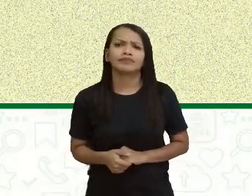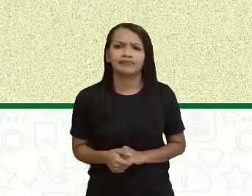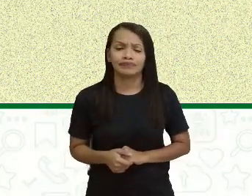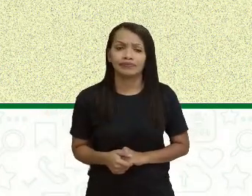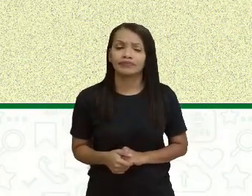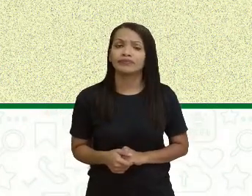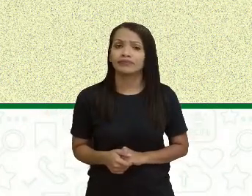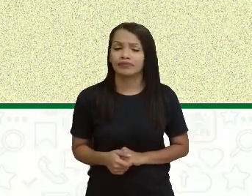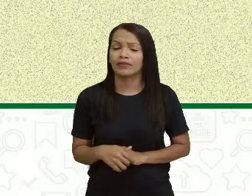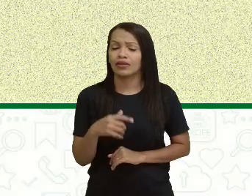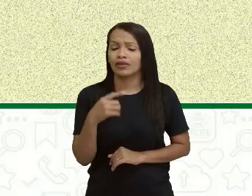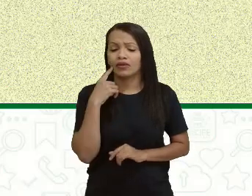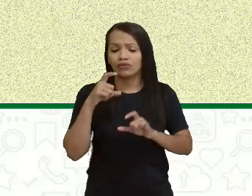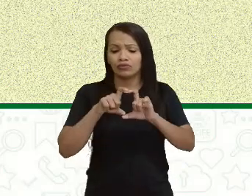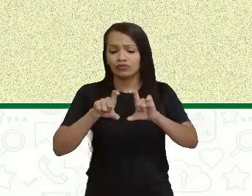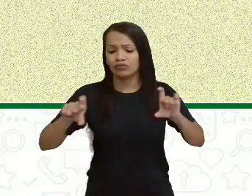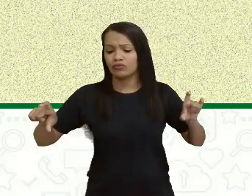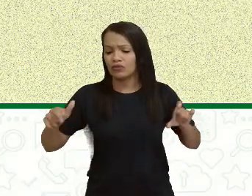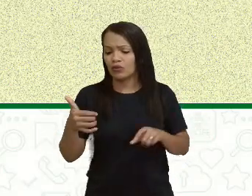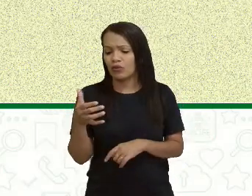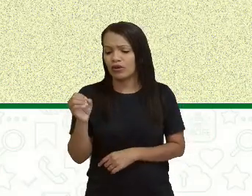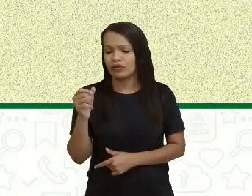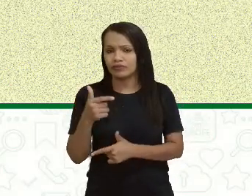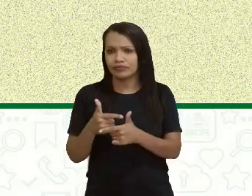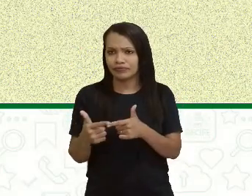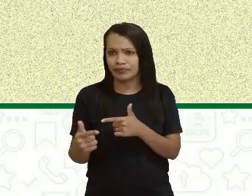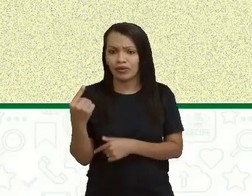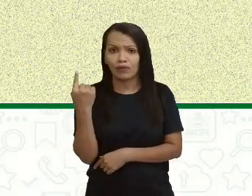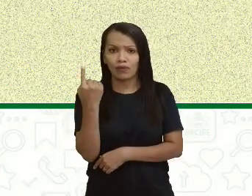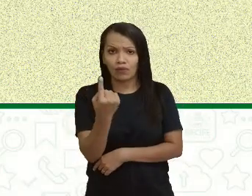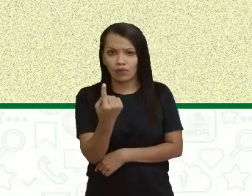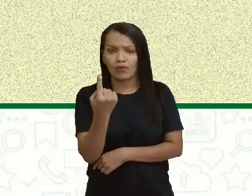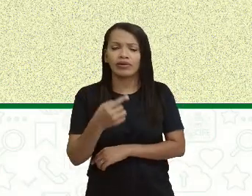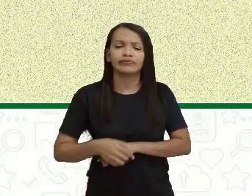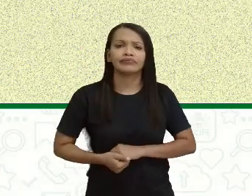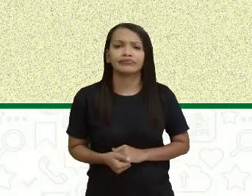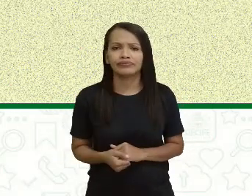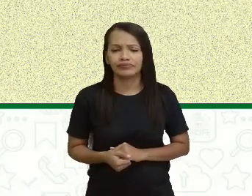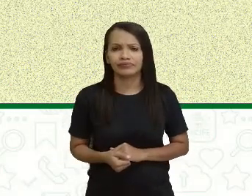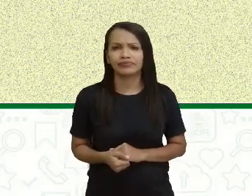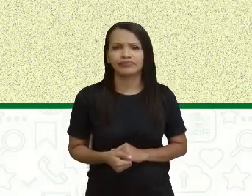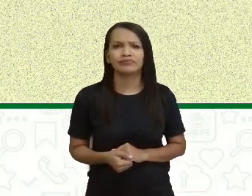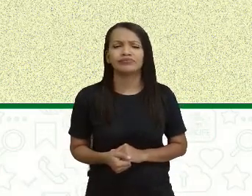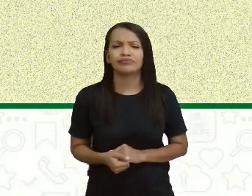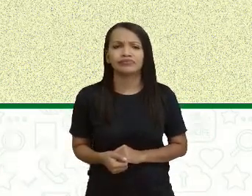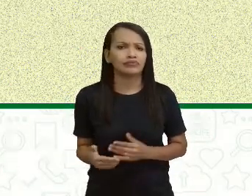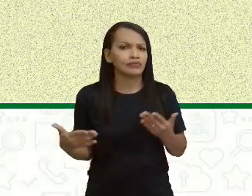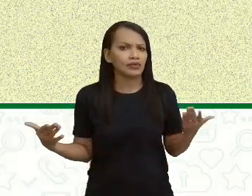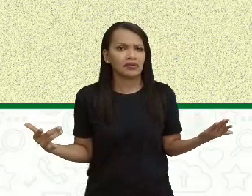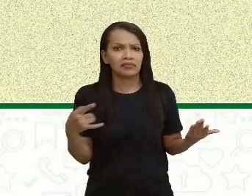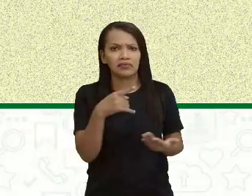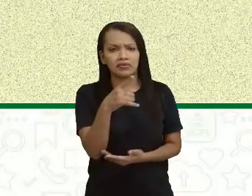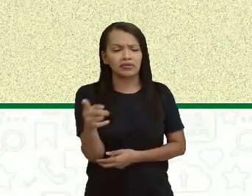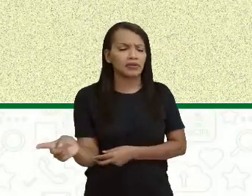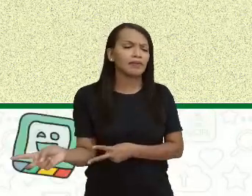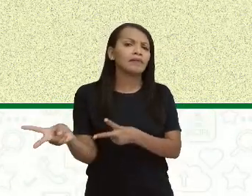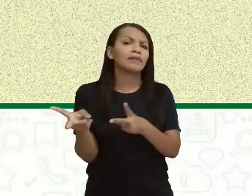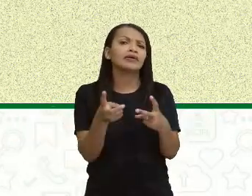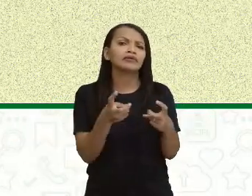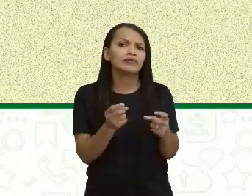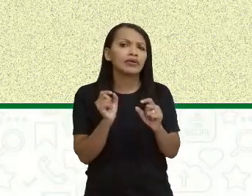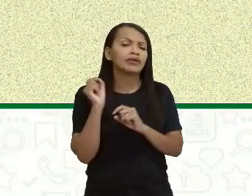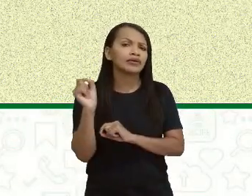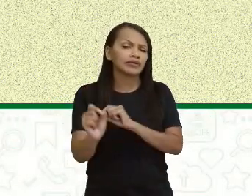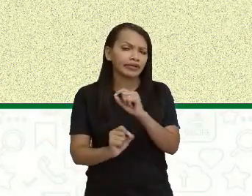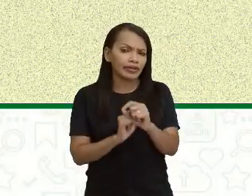uma das partes pintada, que é a parte que ela pintou. E aí, você vai perceber que a